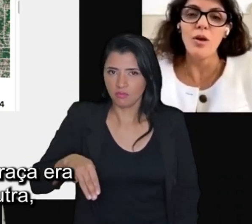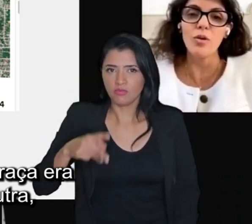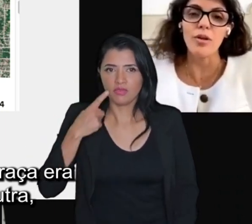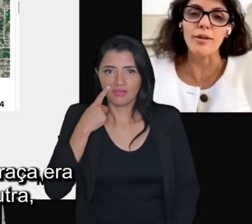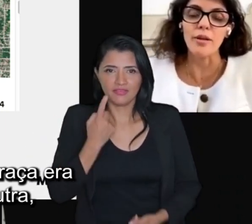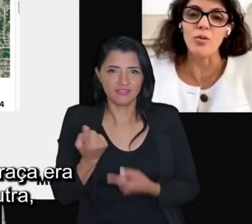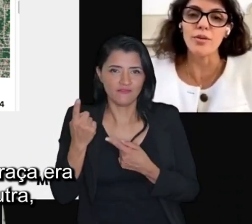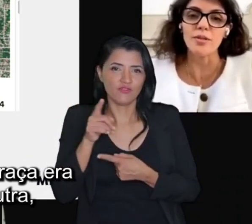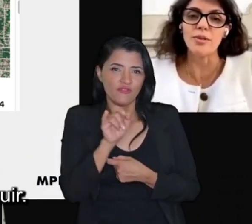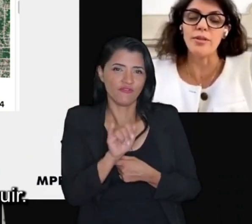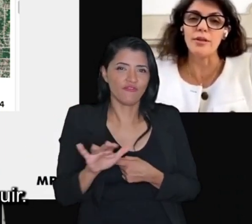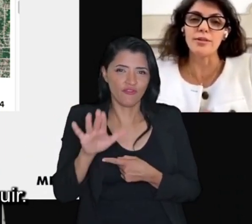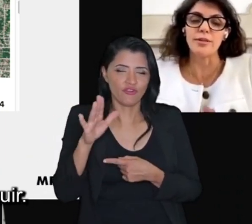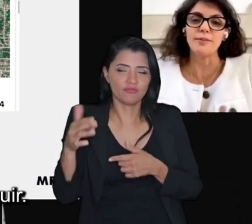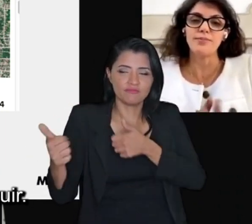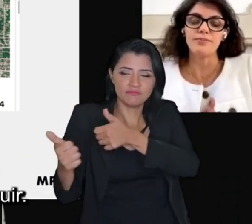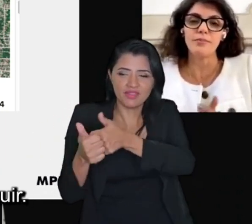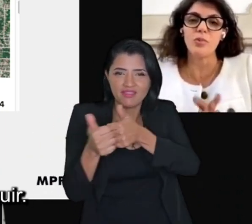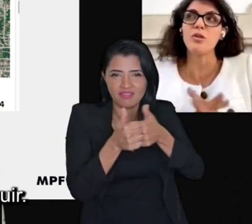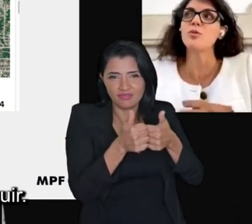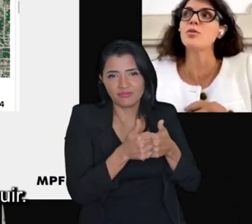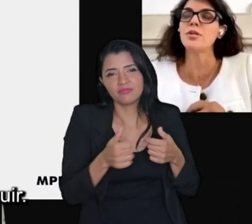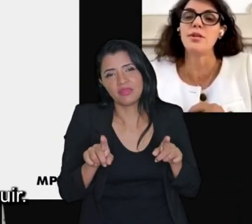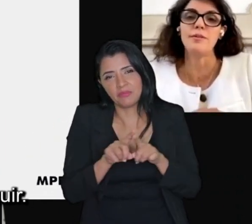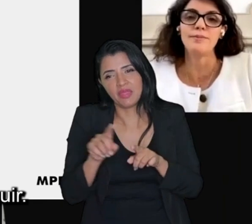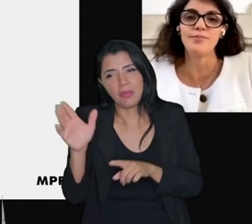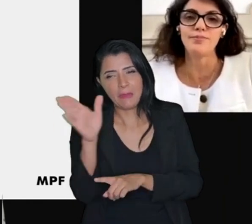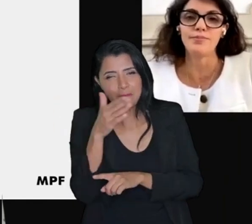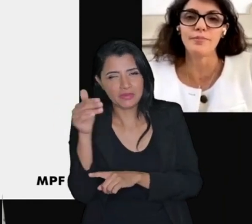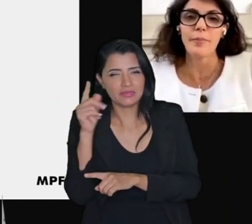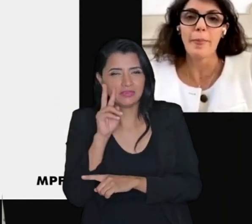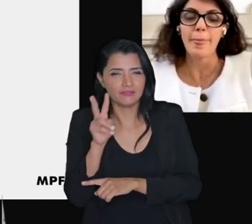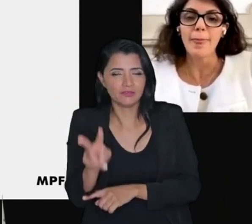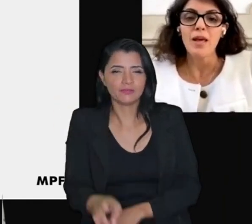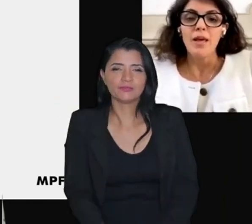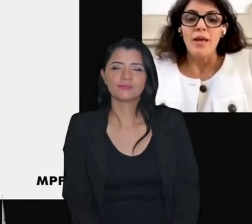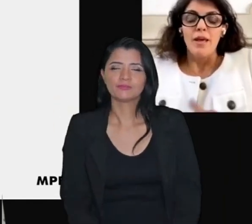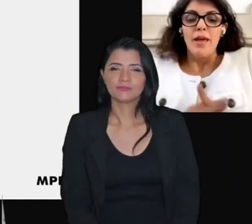uma grudada na outra, as bandeiras, né? Podemos prosseguir.